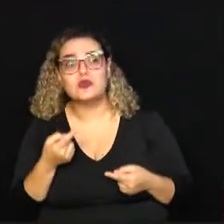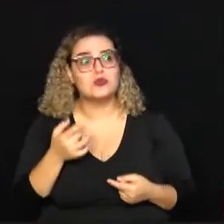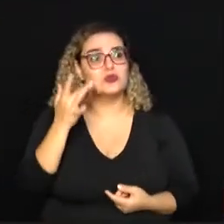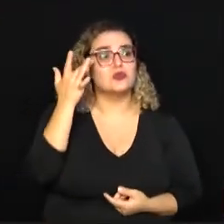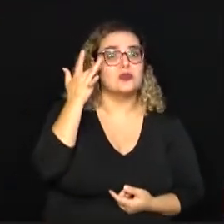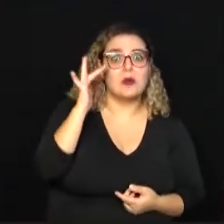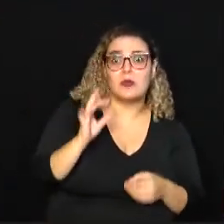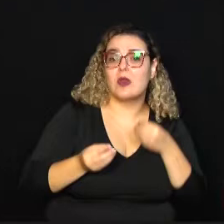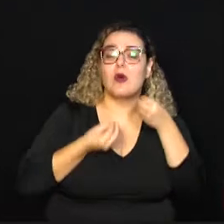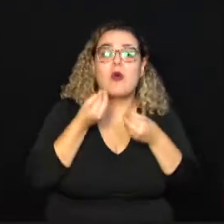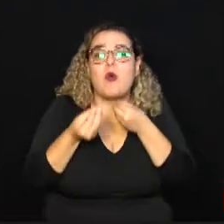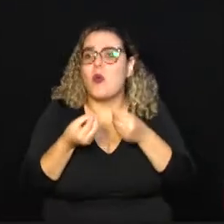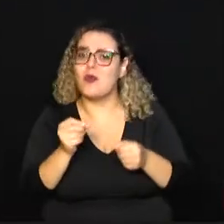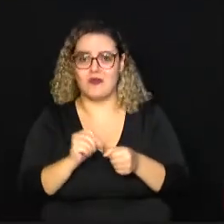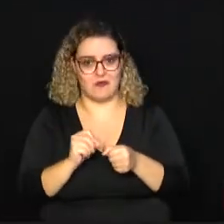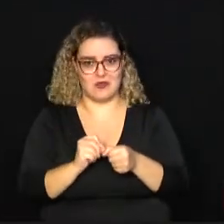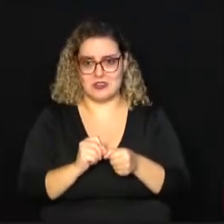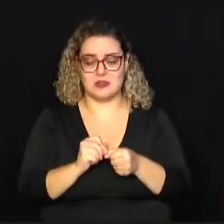imprevisível,